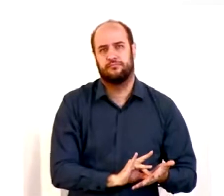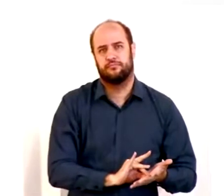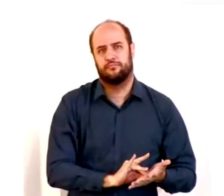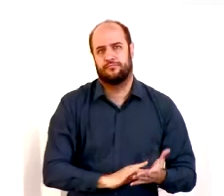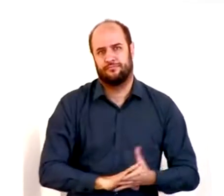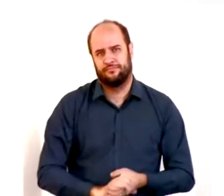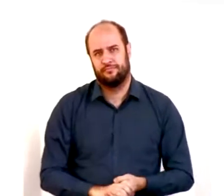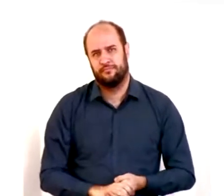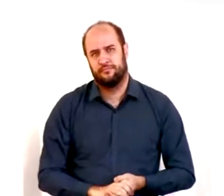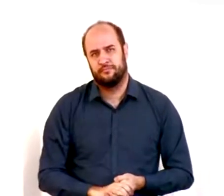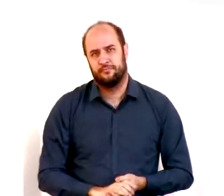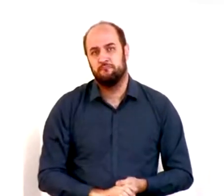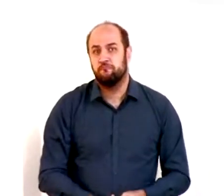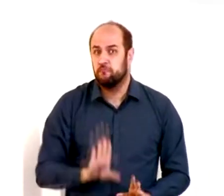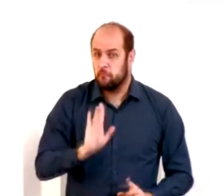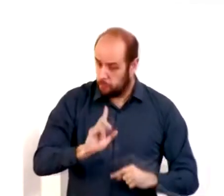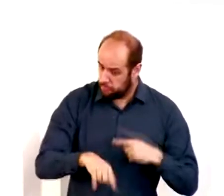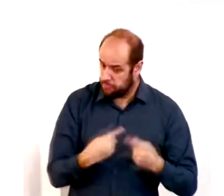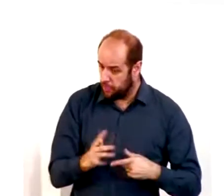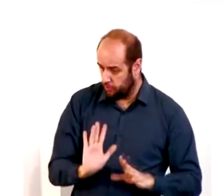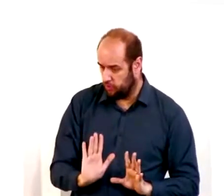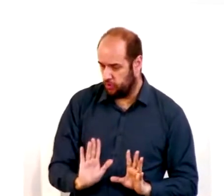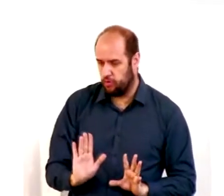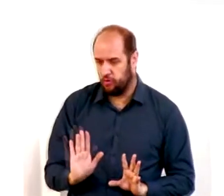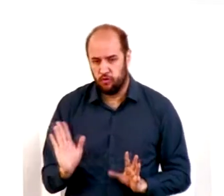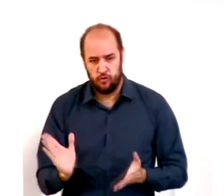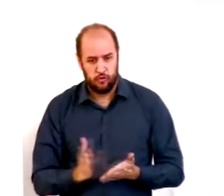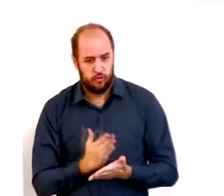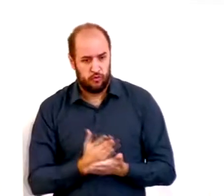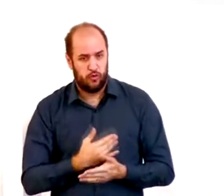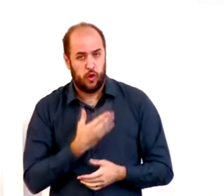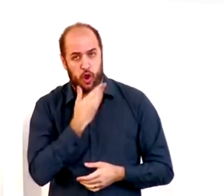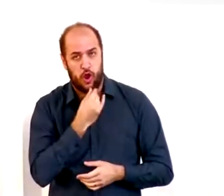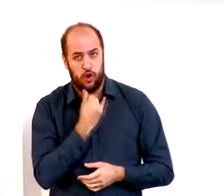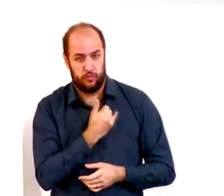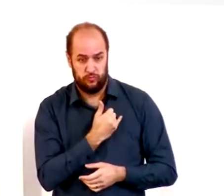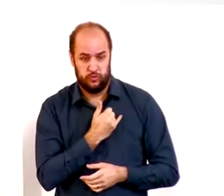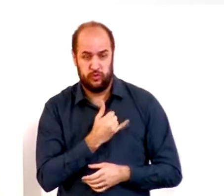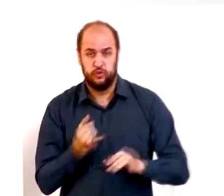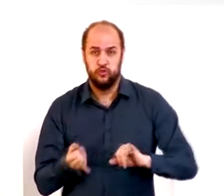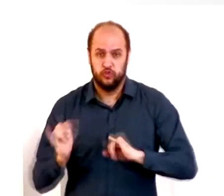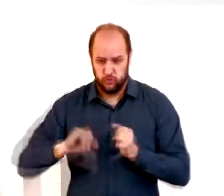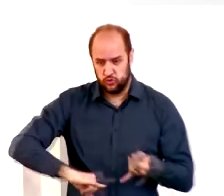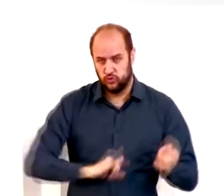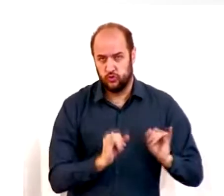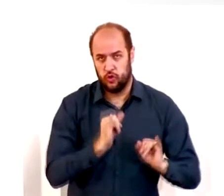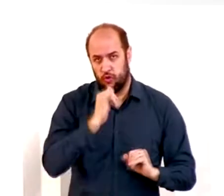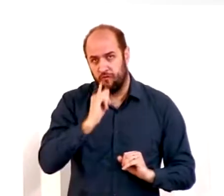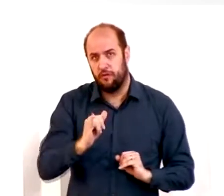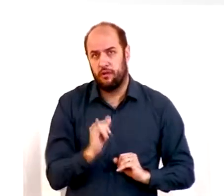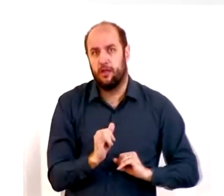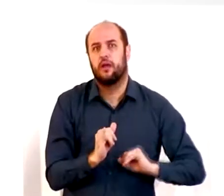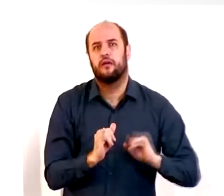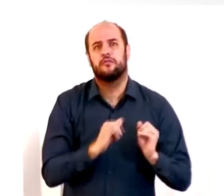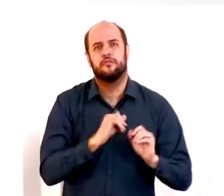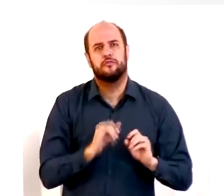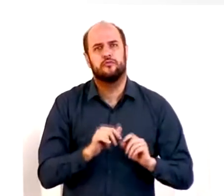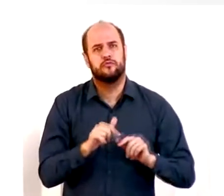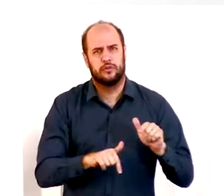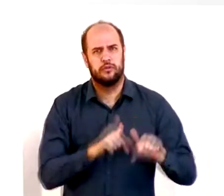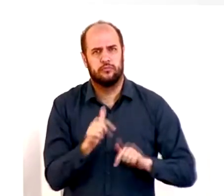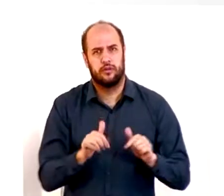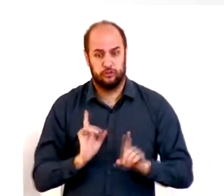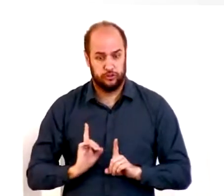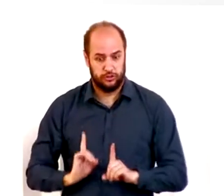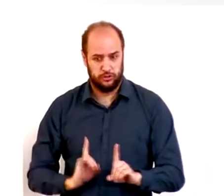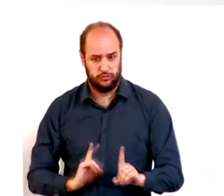necessário. Tem mais uma outra passagem também, quando João Batista, falando sobre o seu ministério, quando seus discípulos vêm conversar com